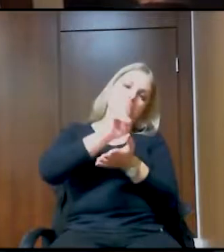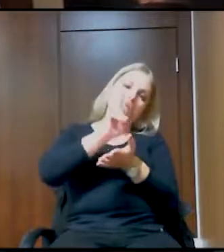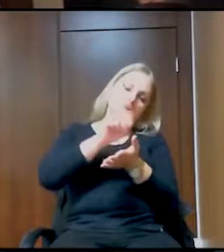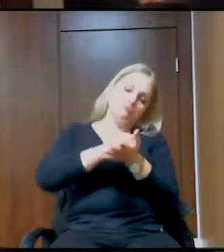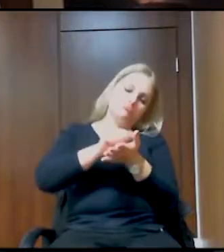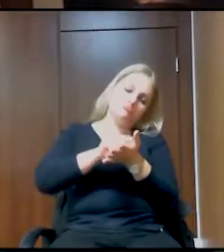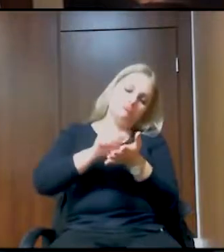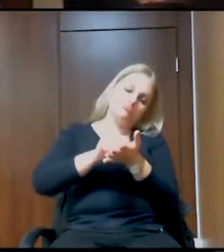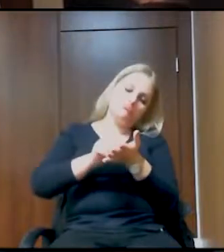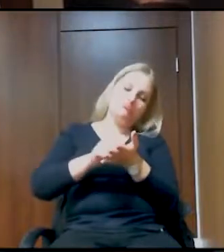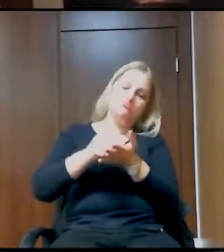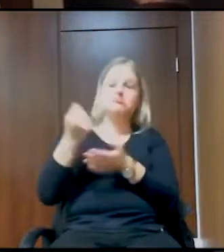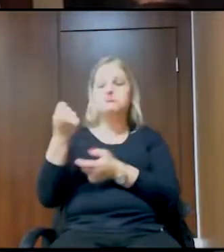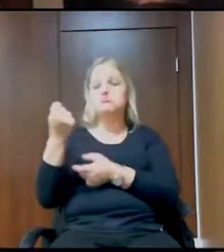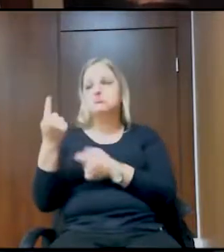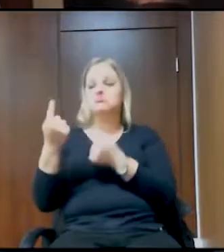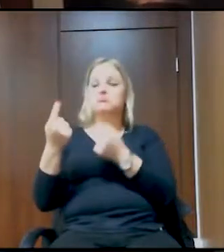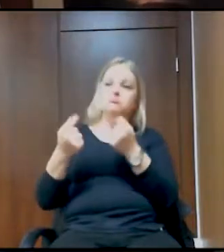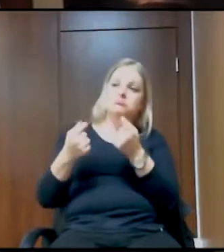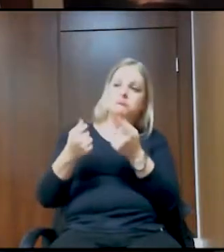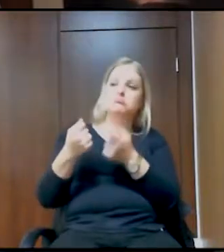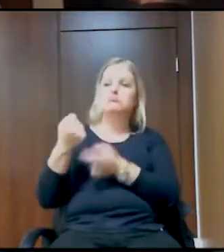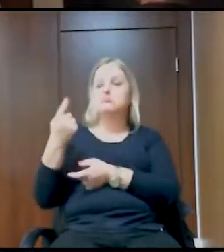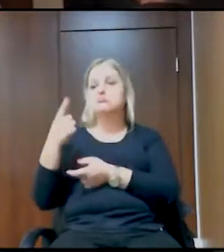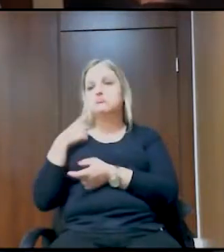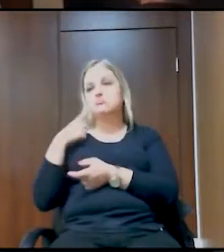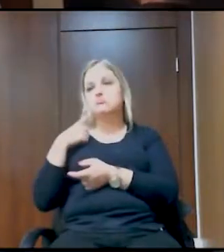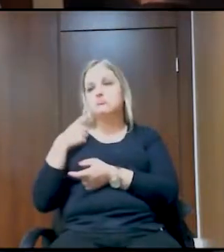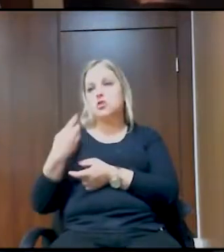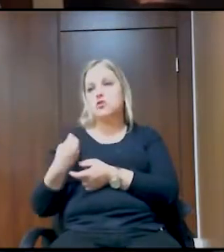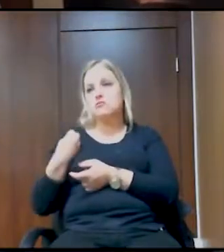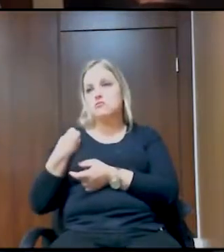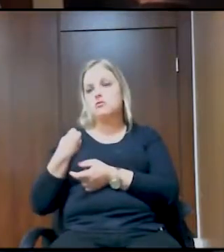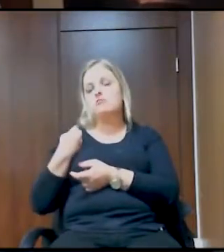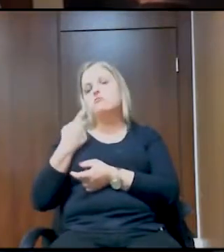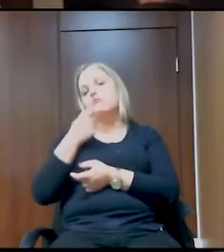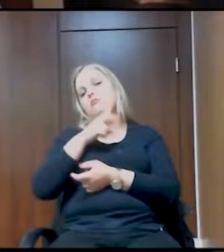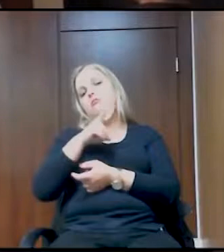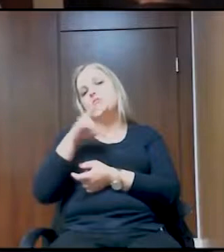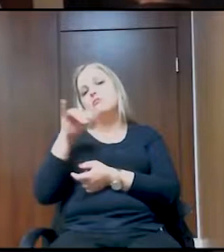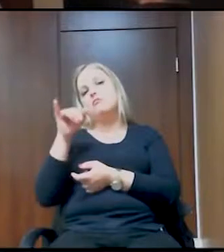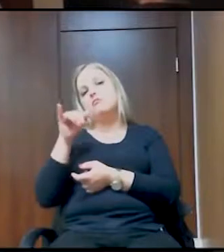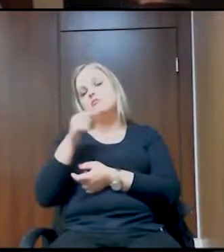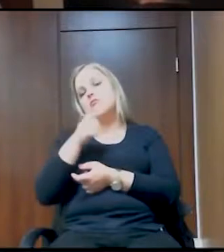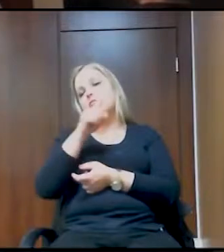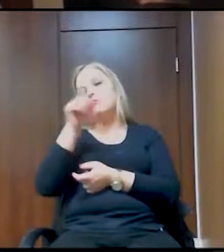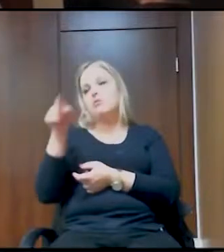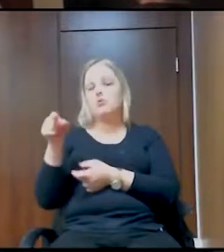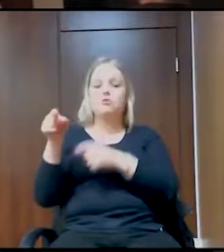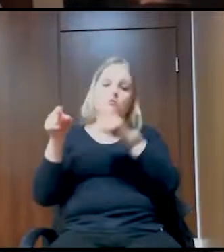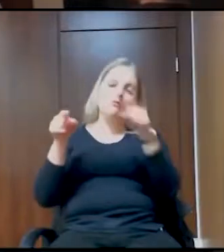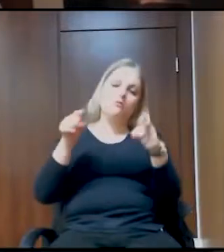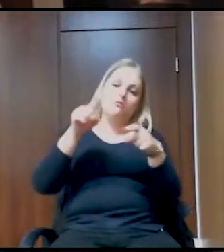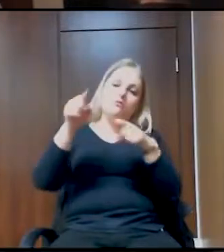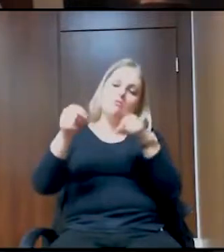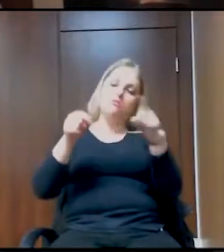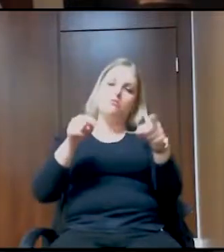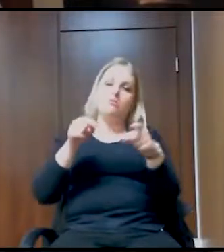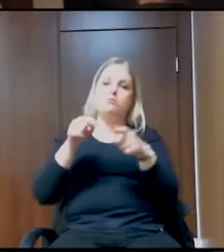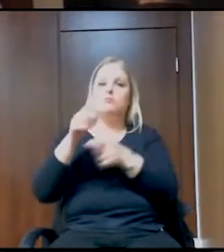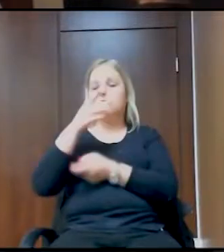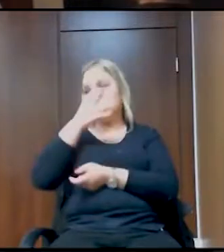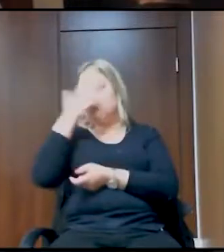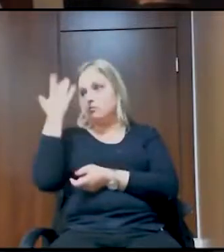à medida que algum idoso vai saindo, né, e que você sabe que vai saindo para outro espaço, né, porque só quando